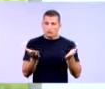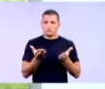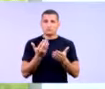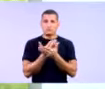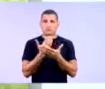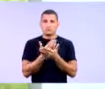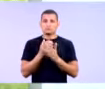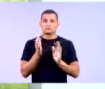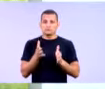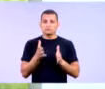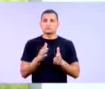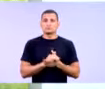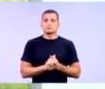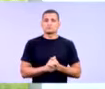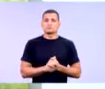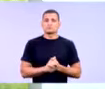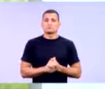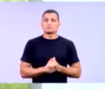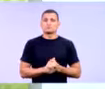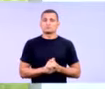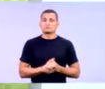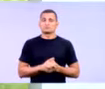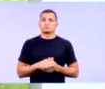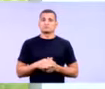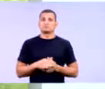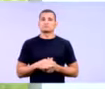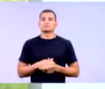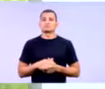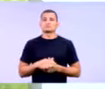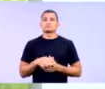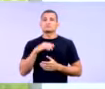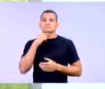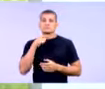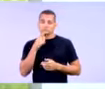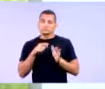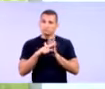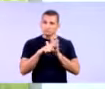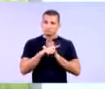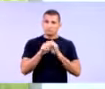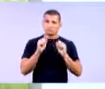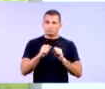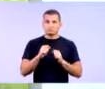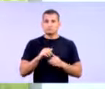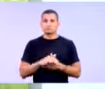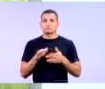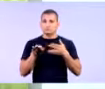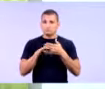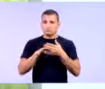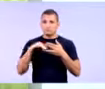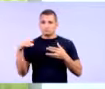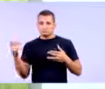hoje. Estaremos à disposição para tirar as dúvidas e no retorno a gente vai tirar mais